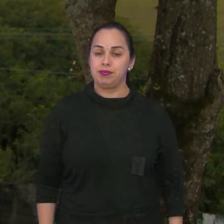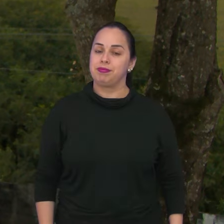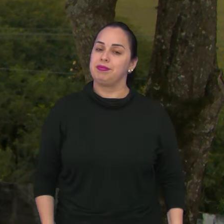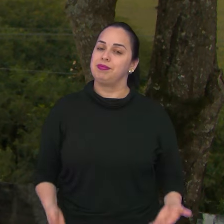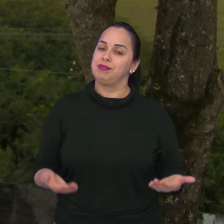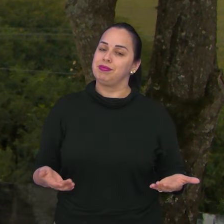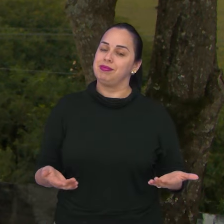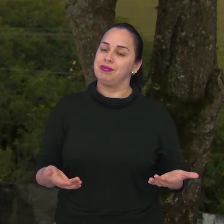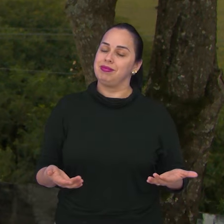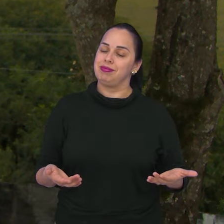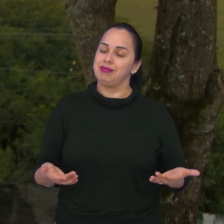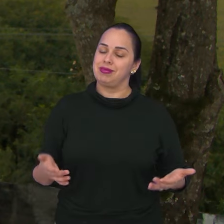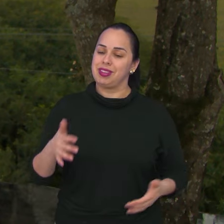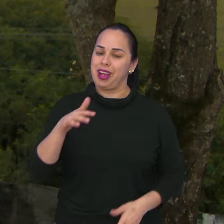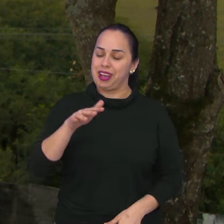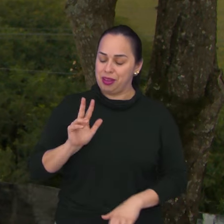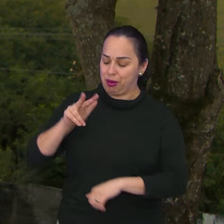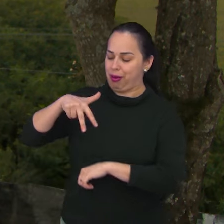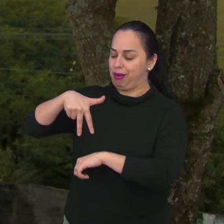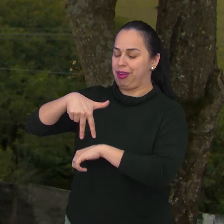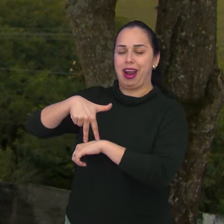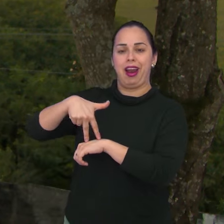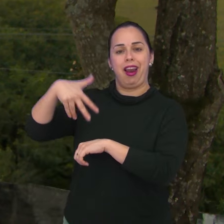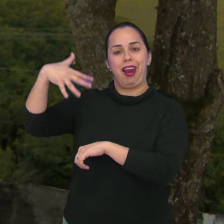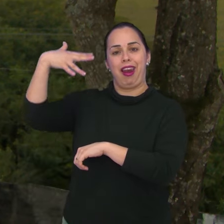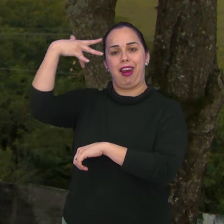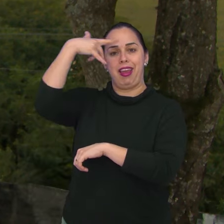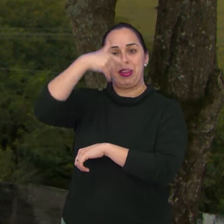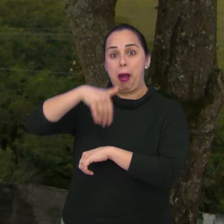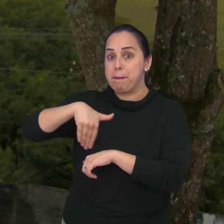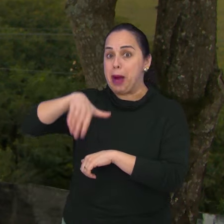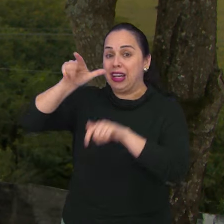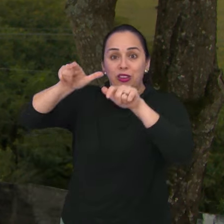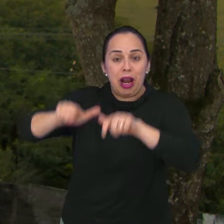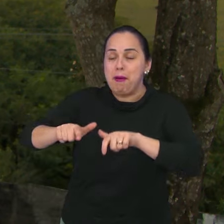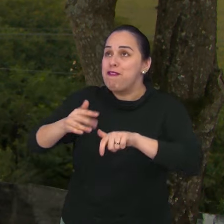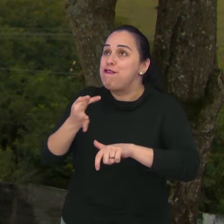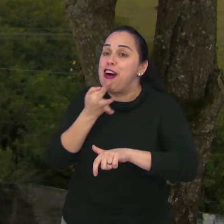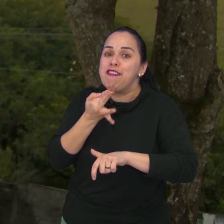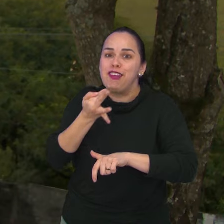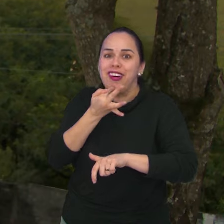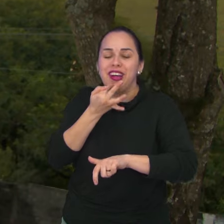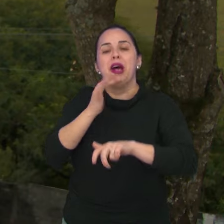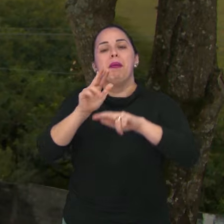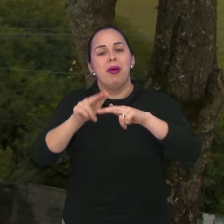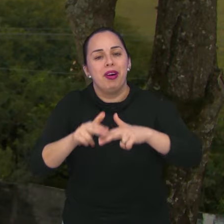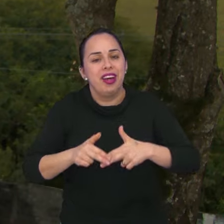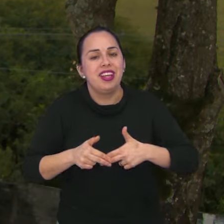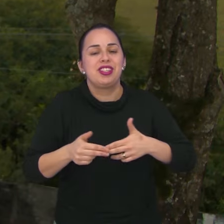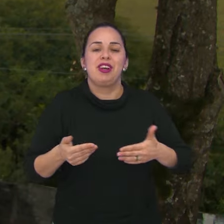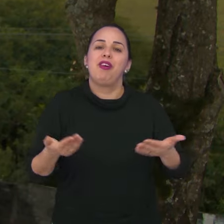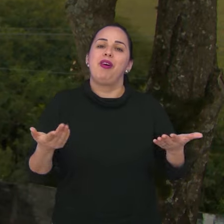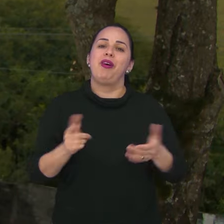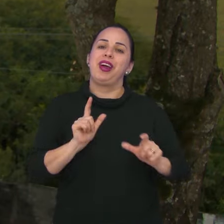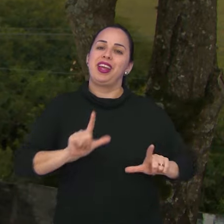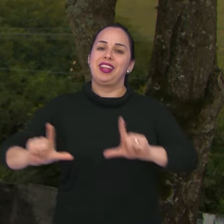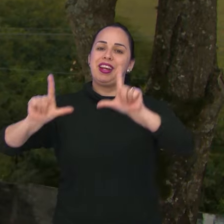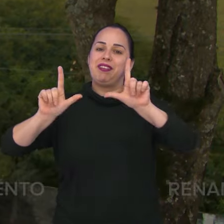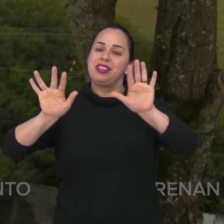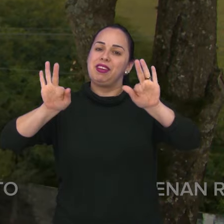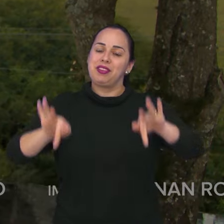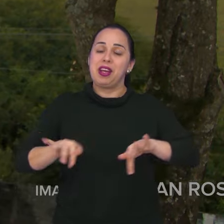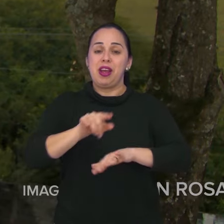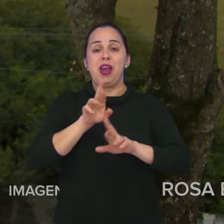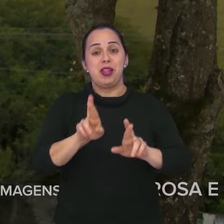E aqui, nesse lugar lindo, no meu lugar favorito de São José dos Campos, eu encerro entrevistas de hoje. Eu espero que